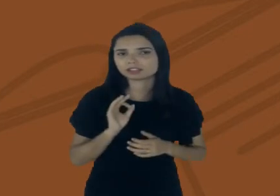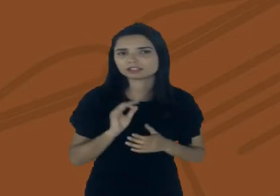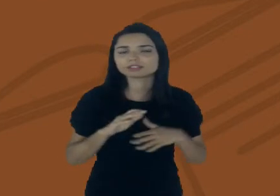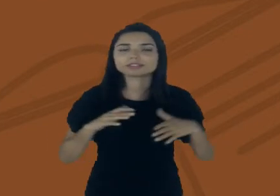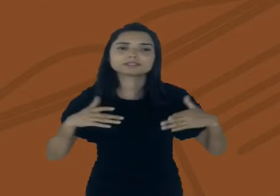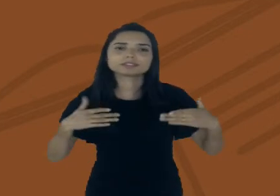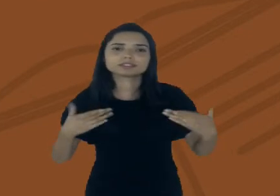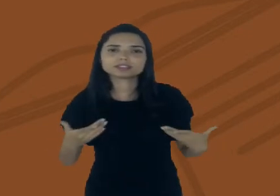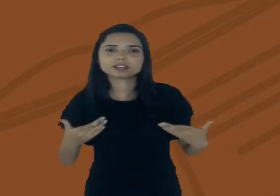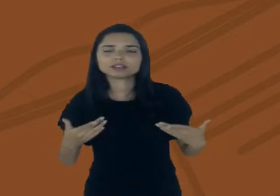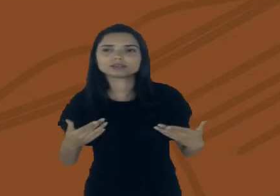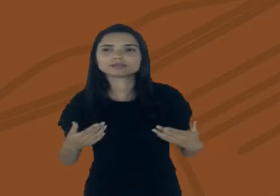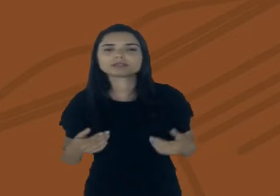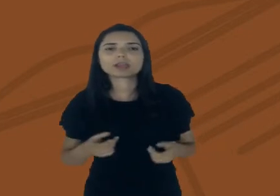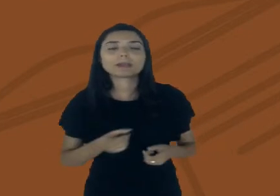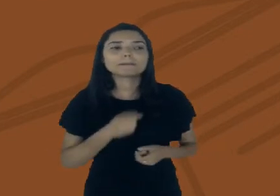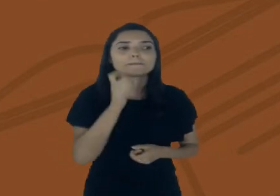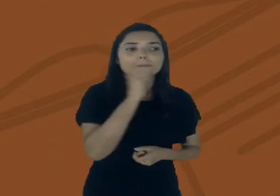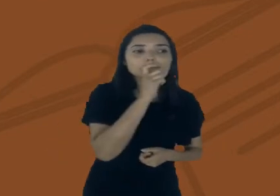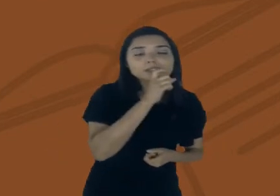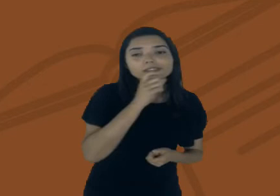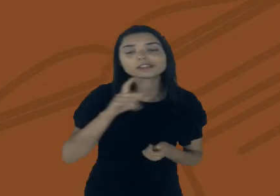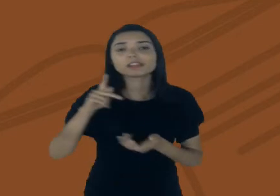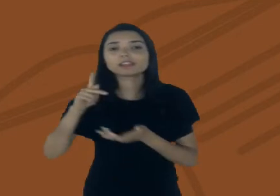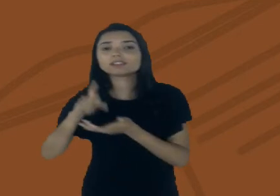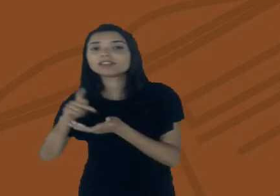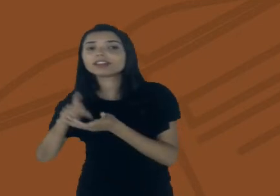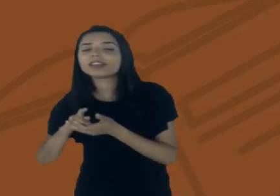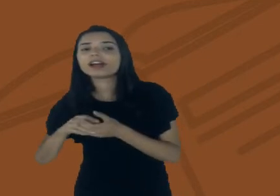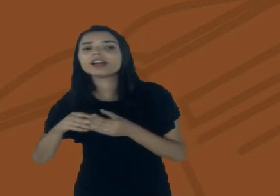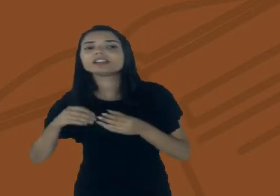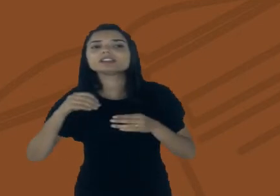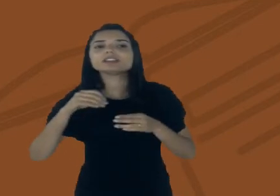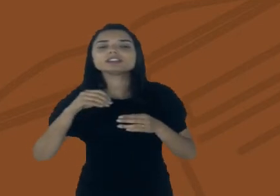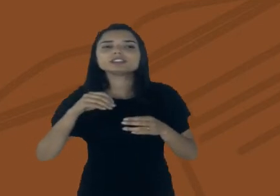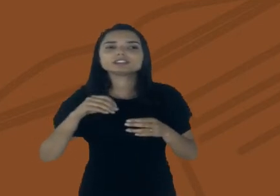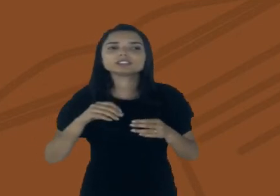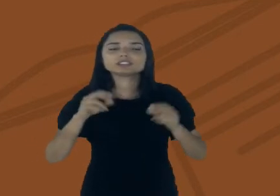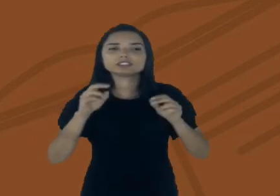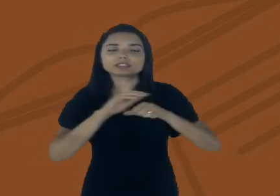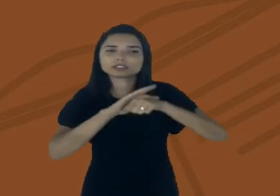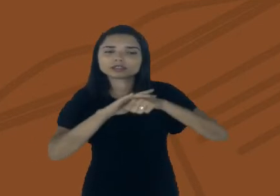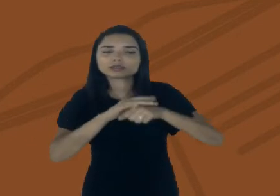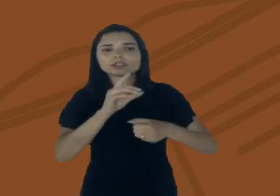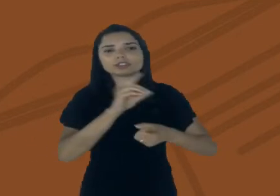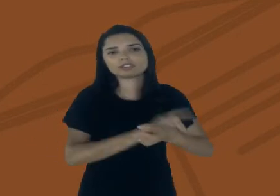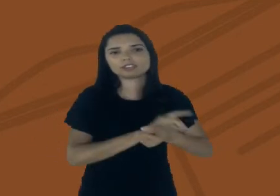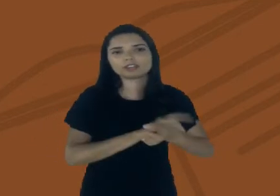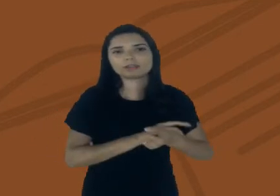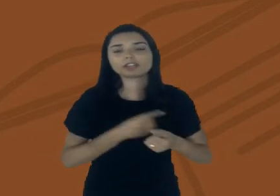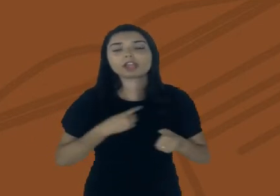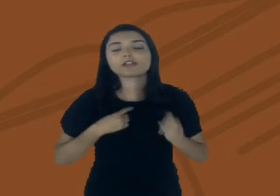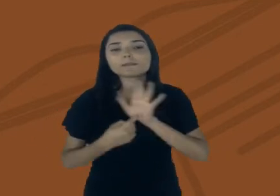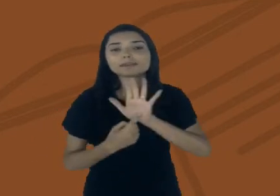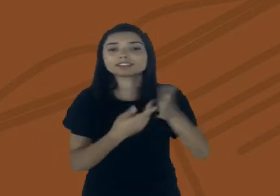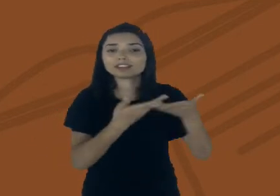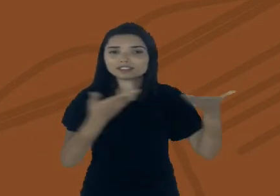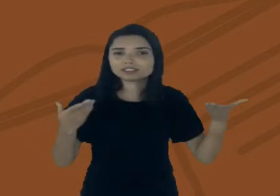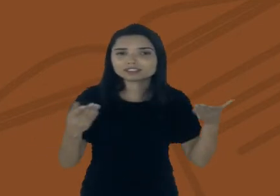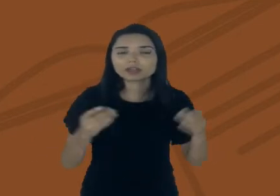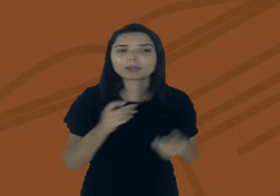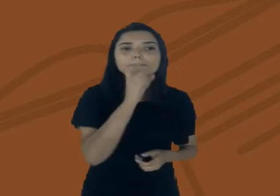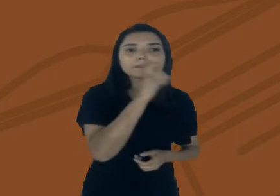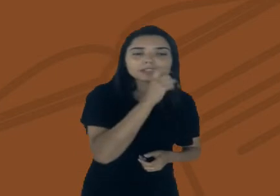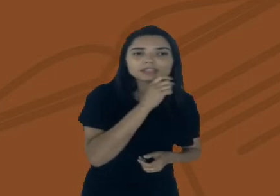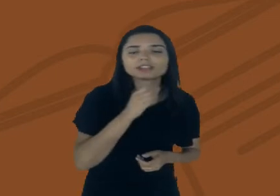Então, alguns mitos e verdades em relação à diabetes. Então, eu trouxe para vocês aí alguns mitos e verdades, certo? O